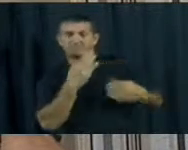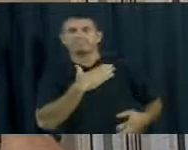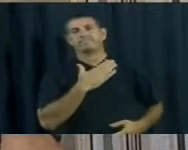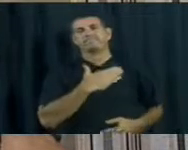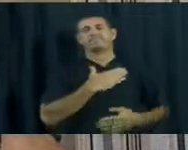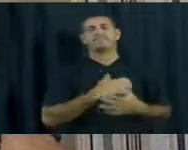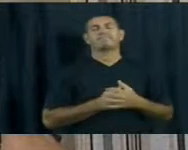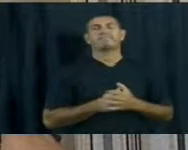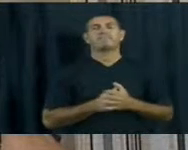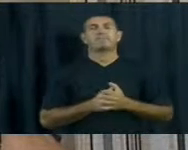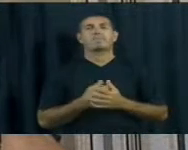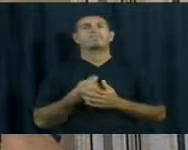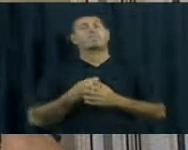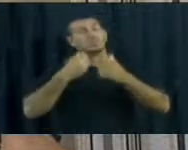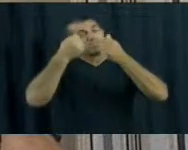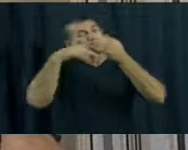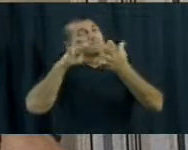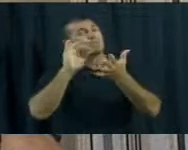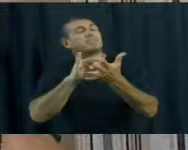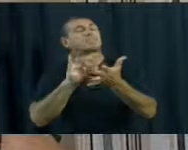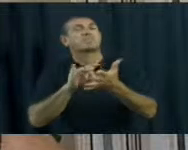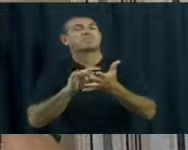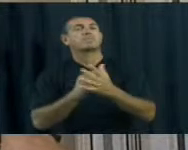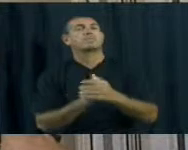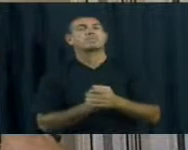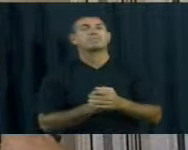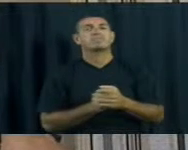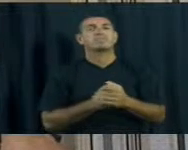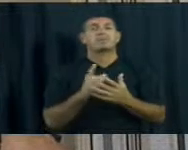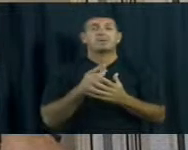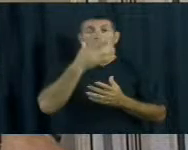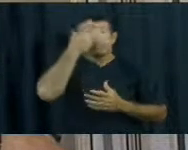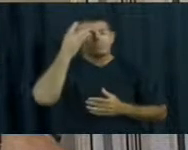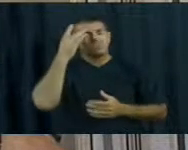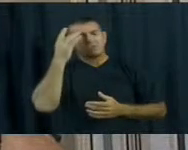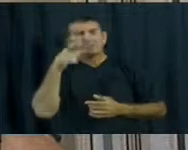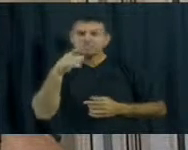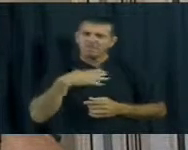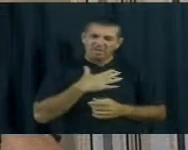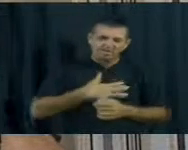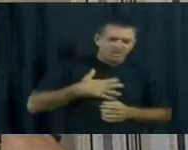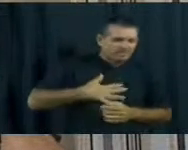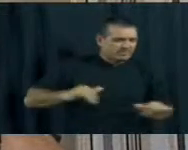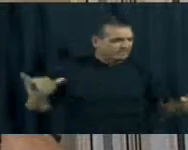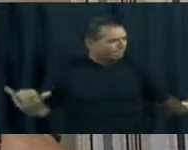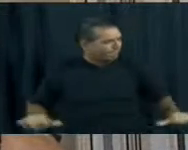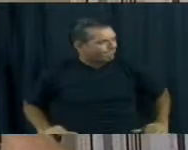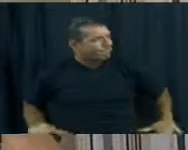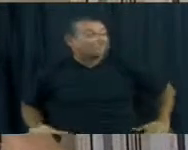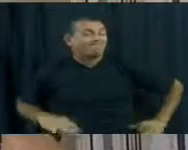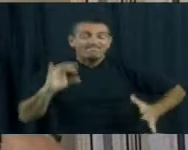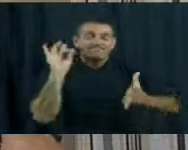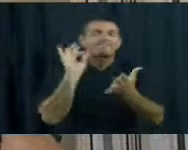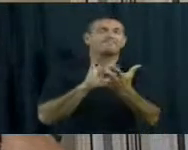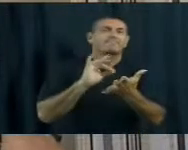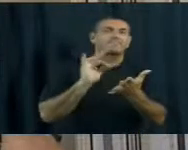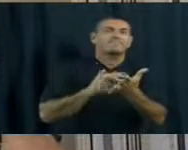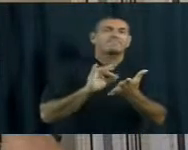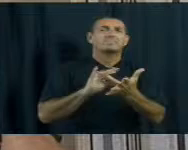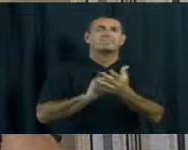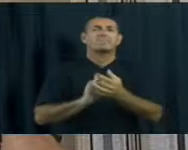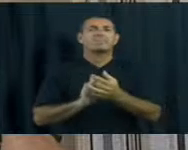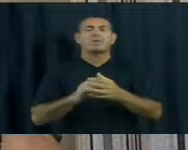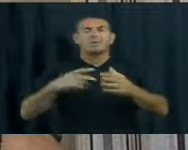espiritual, eu quero dizer o seguinte: muitas vezes você tem um ente querido seu que está sofrendo e você